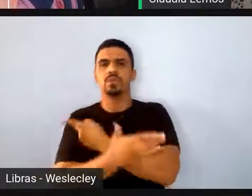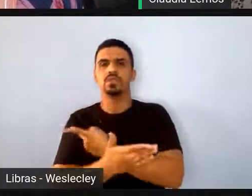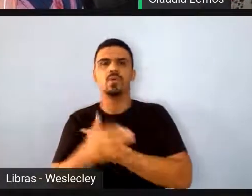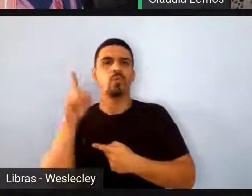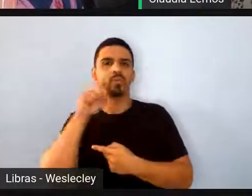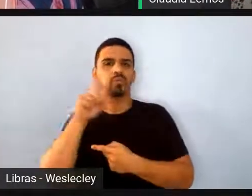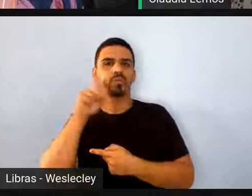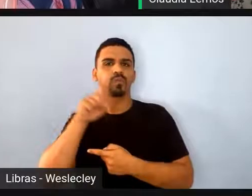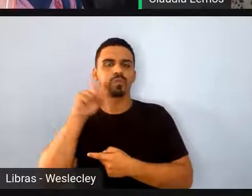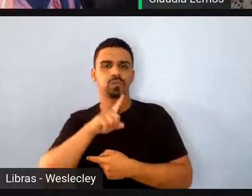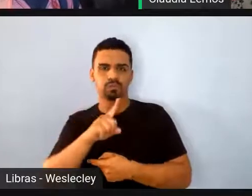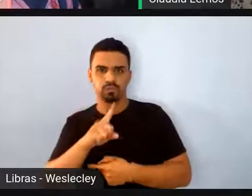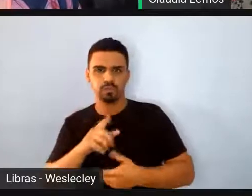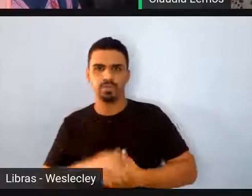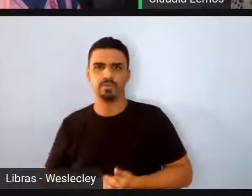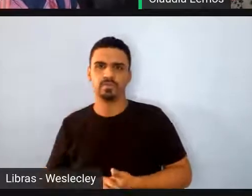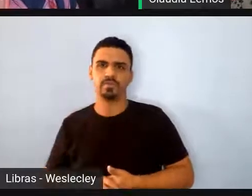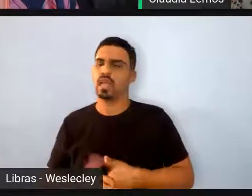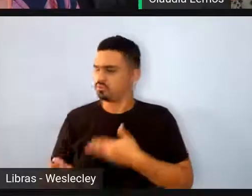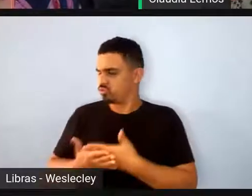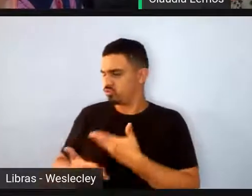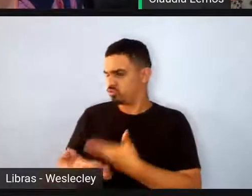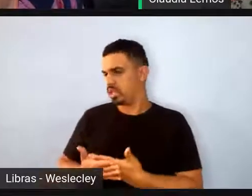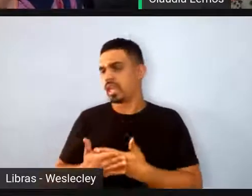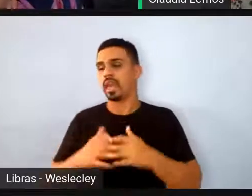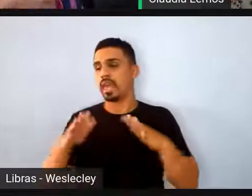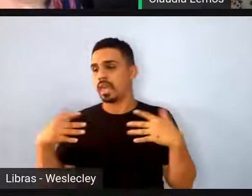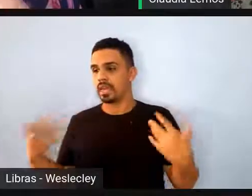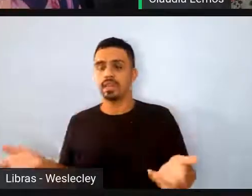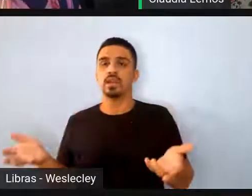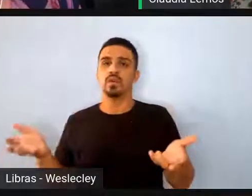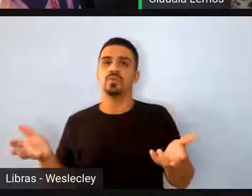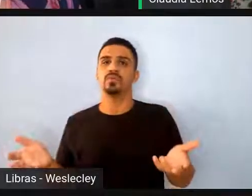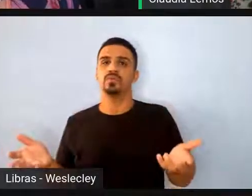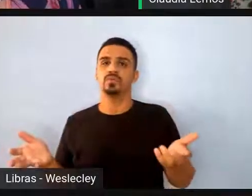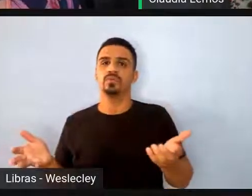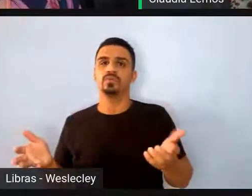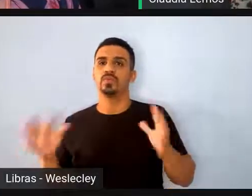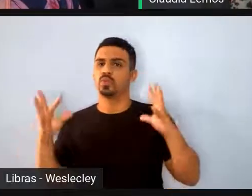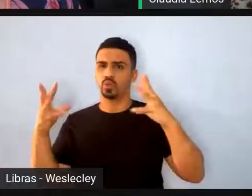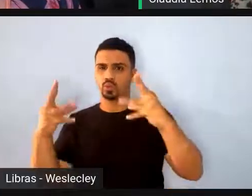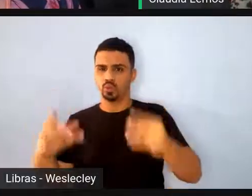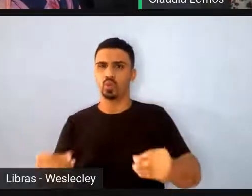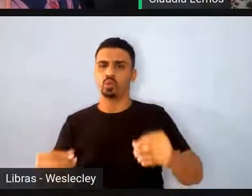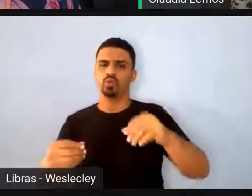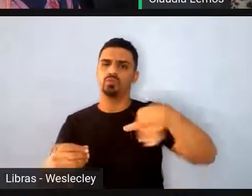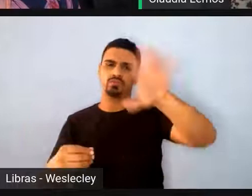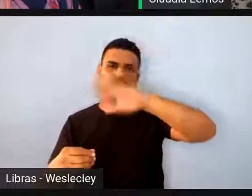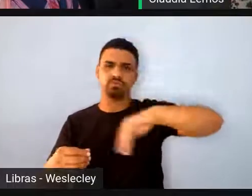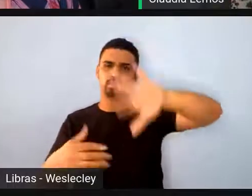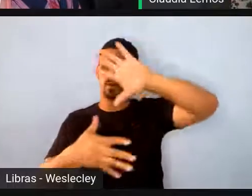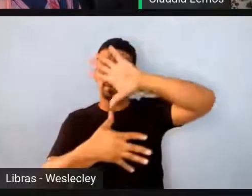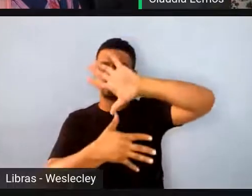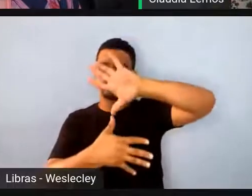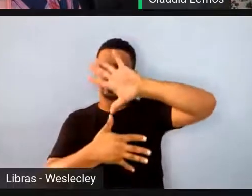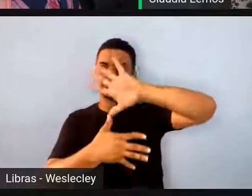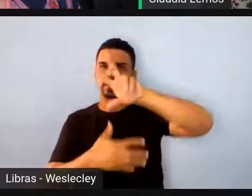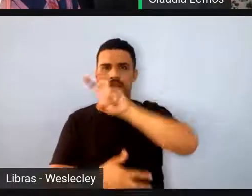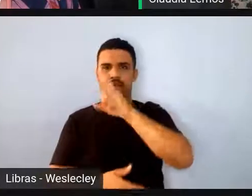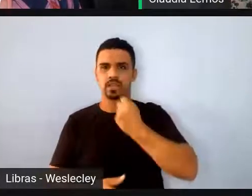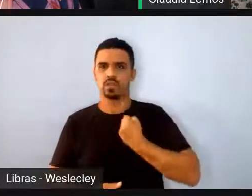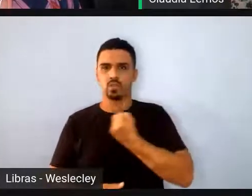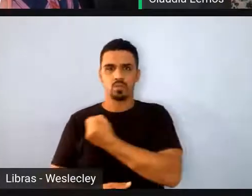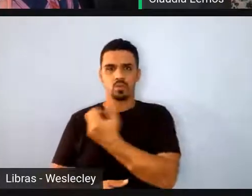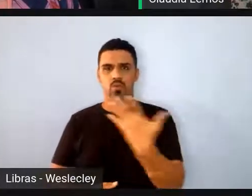foram todas as casas do continente americano, foram as 55 casas legislativas